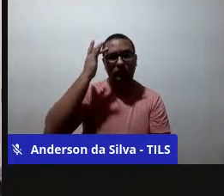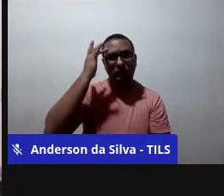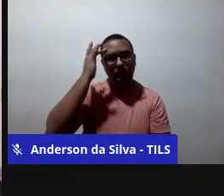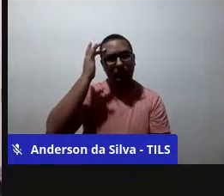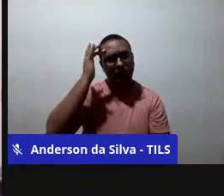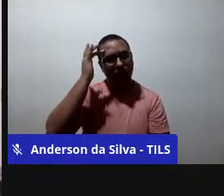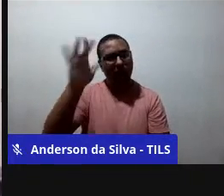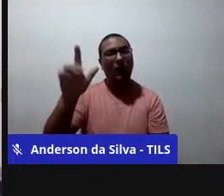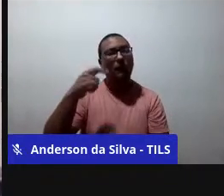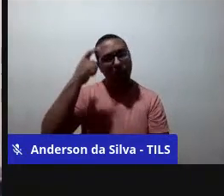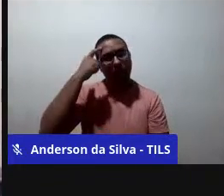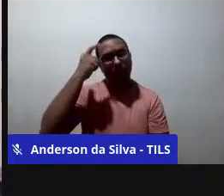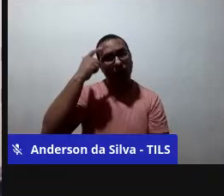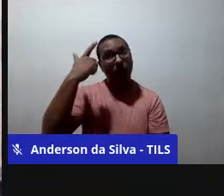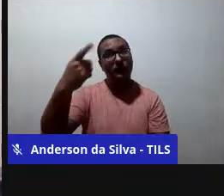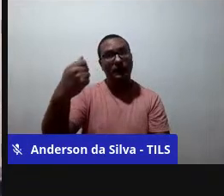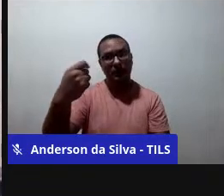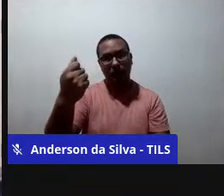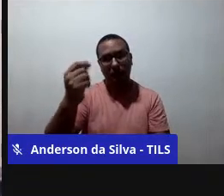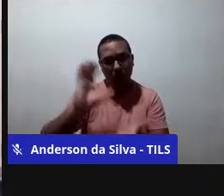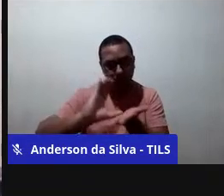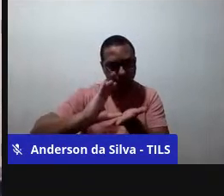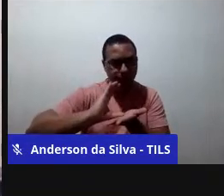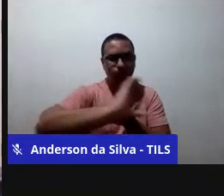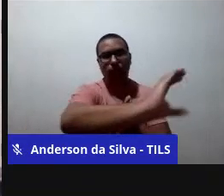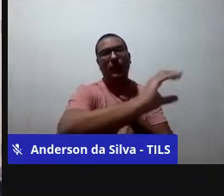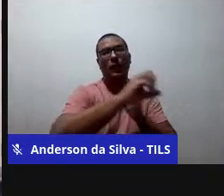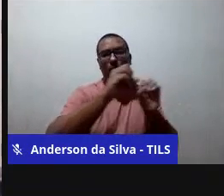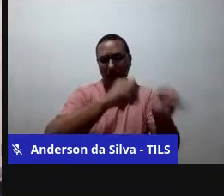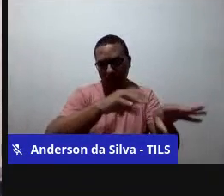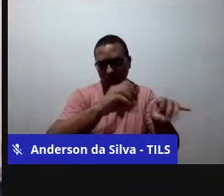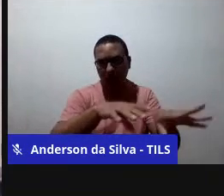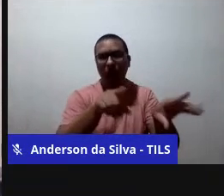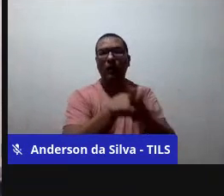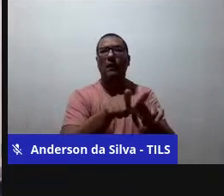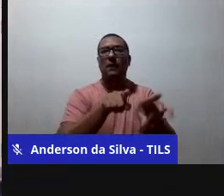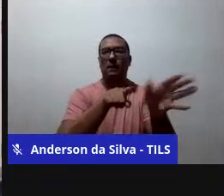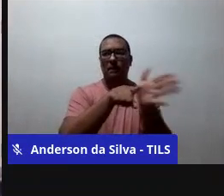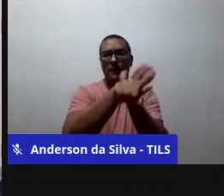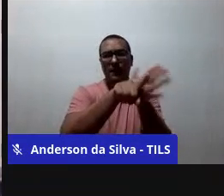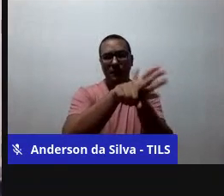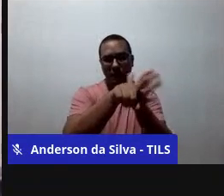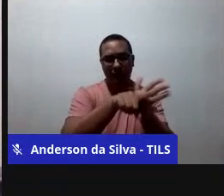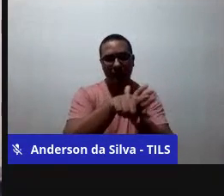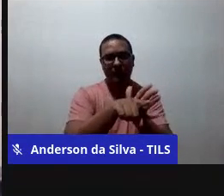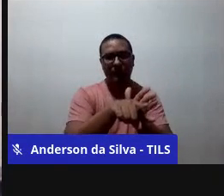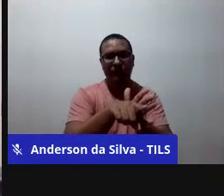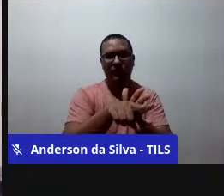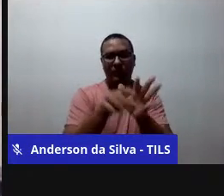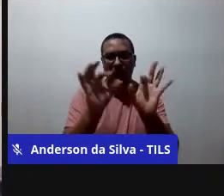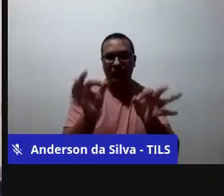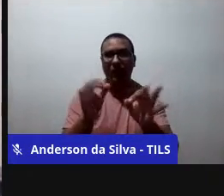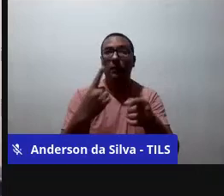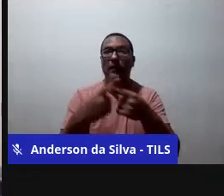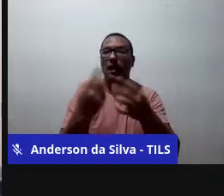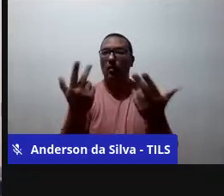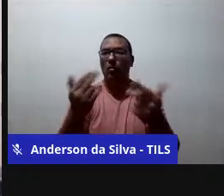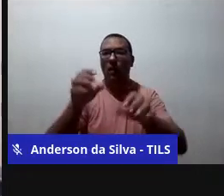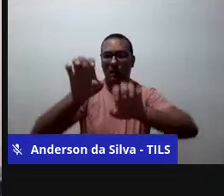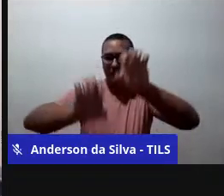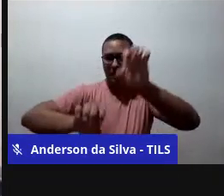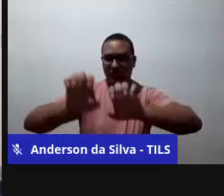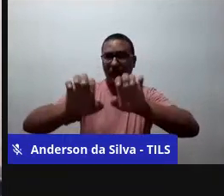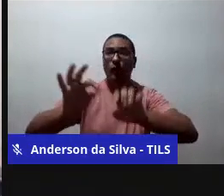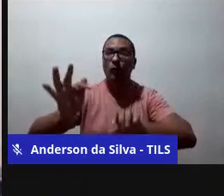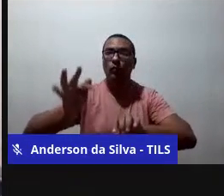ser investir maciçamente em educação, em pesquisa, porque do mesmo jeito que as empresas vão precisar